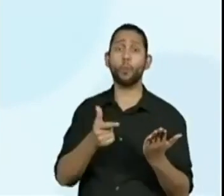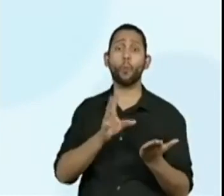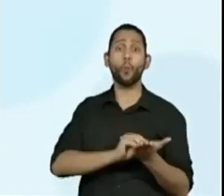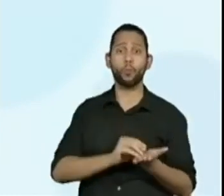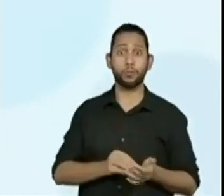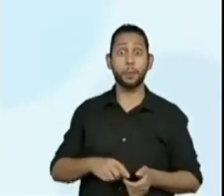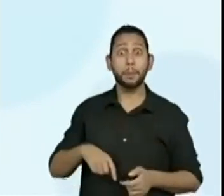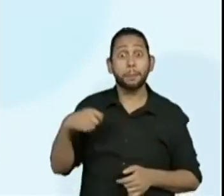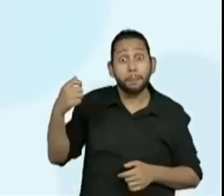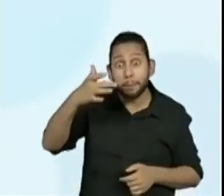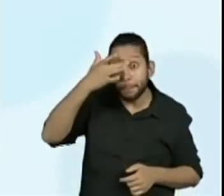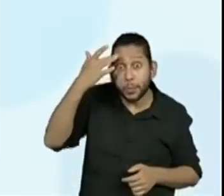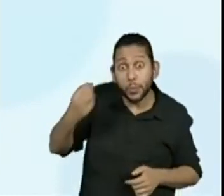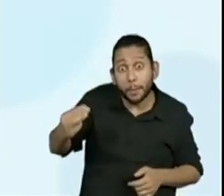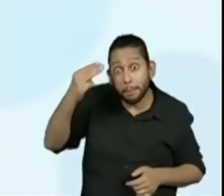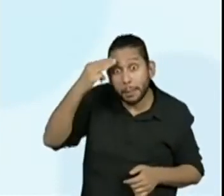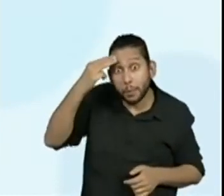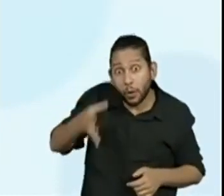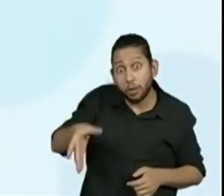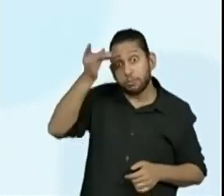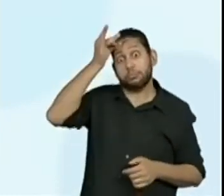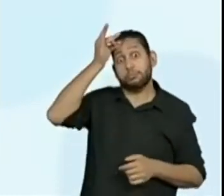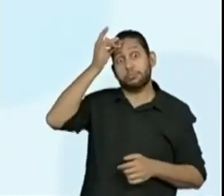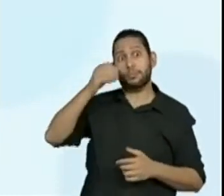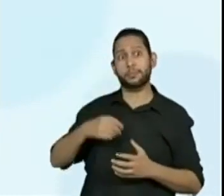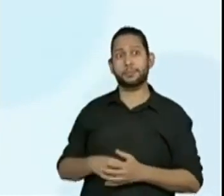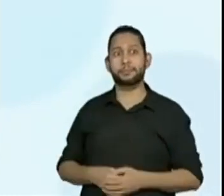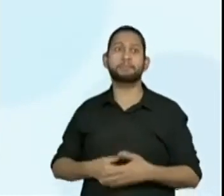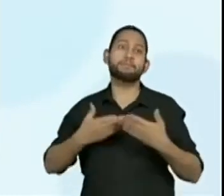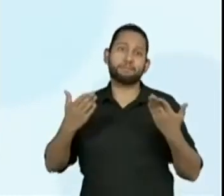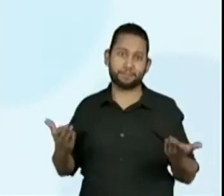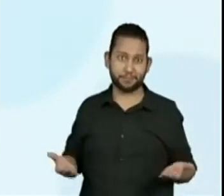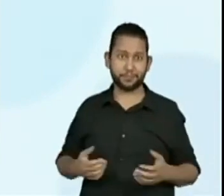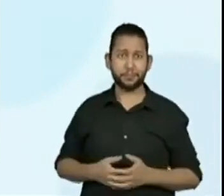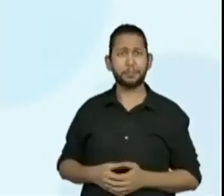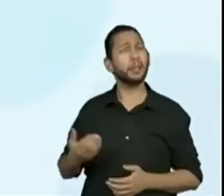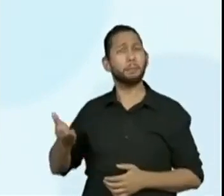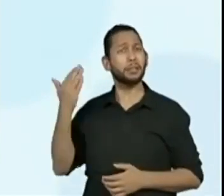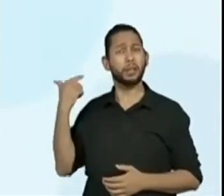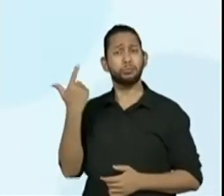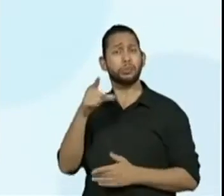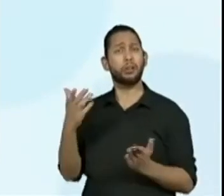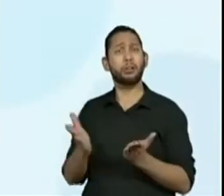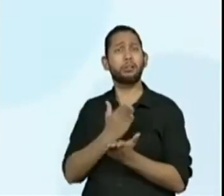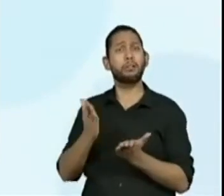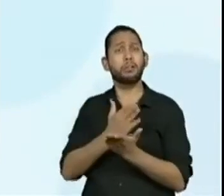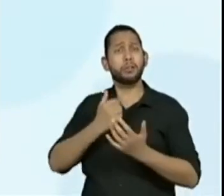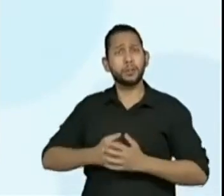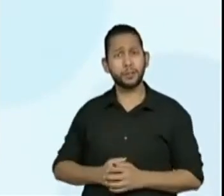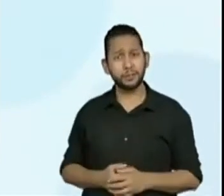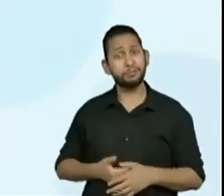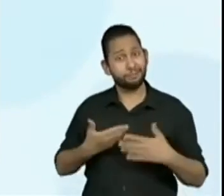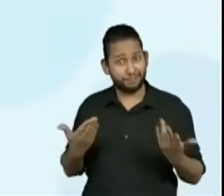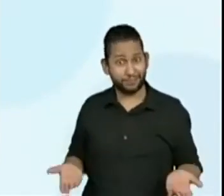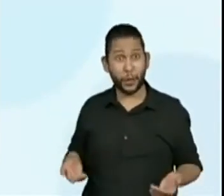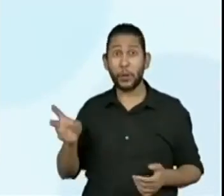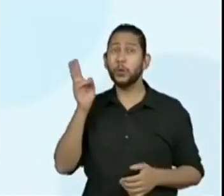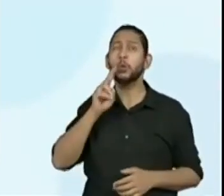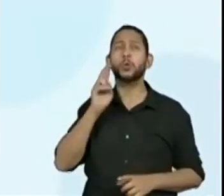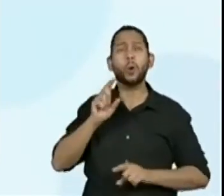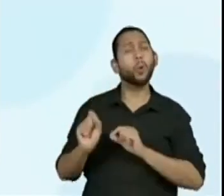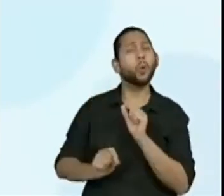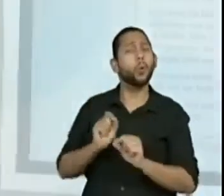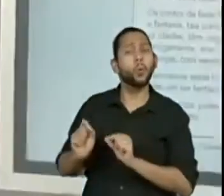uma curiosidade muito legal. Existiu uma época que não existiam os livros. E as histórias eram